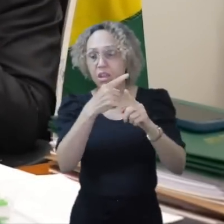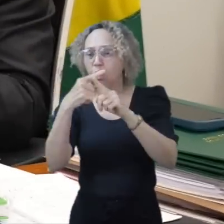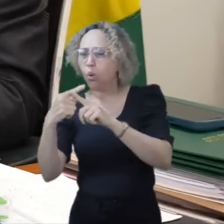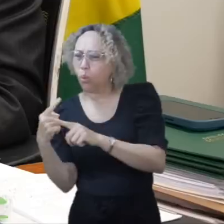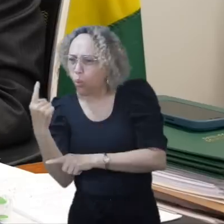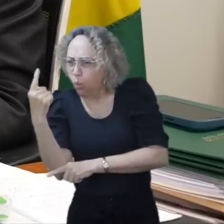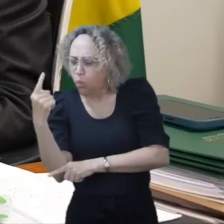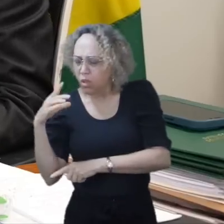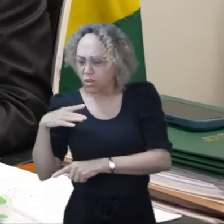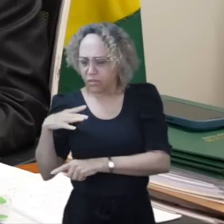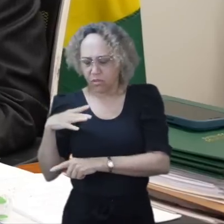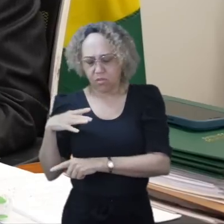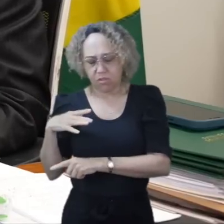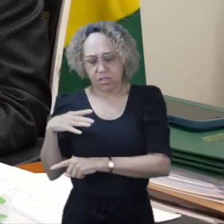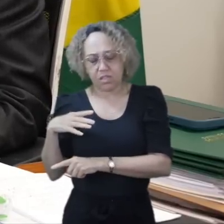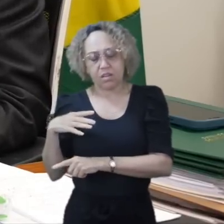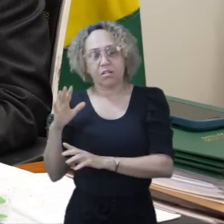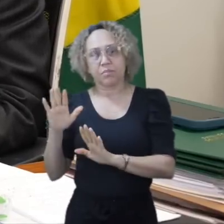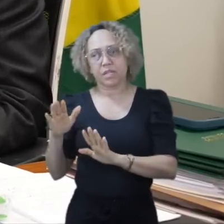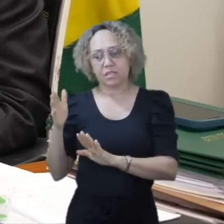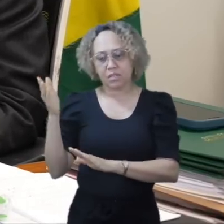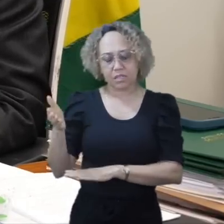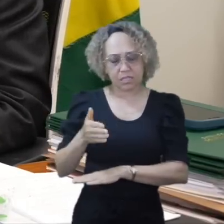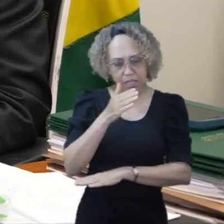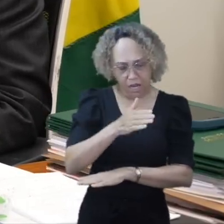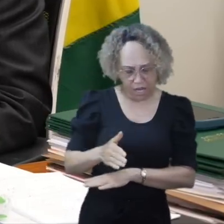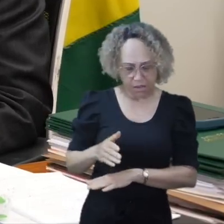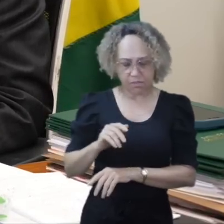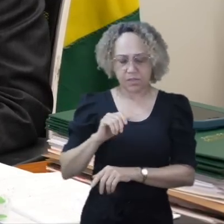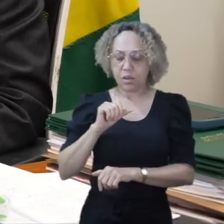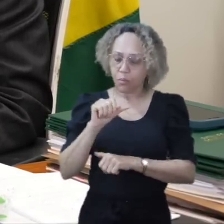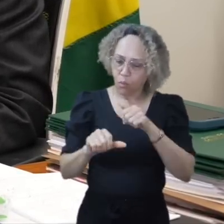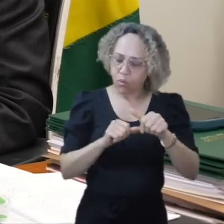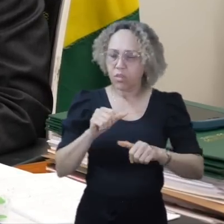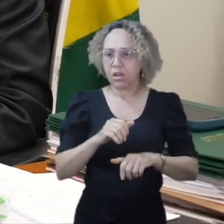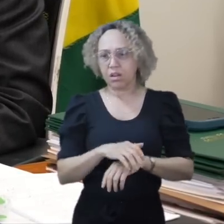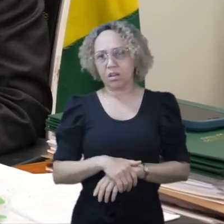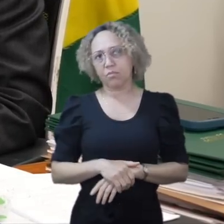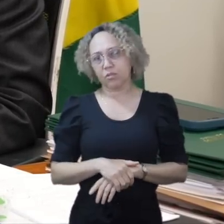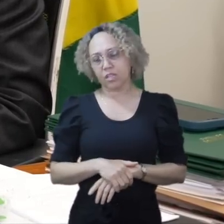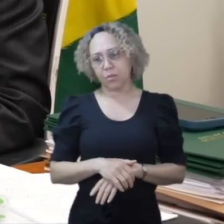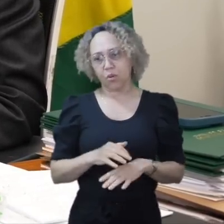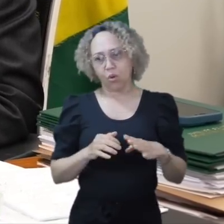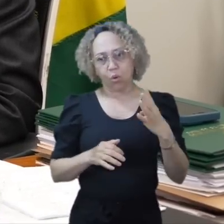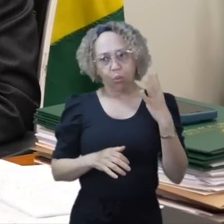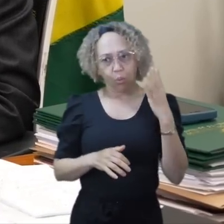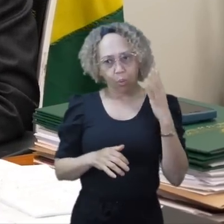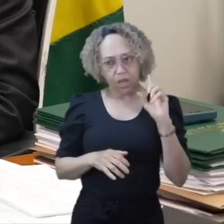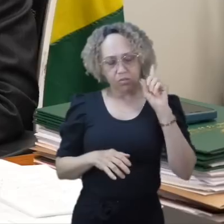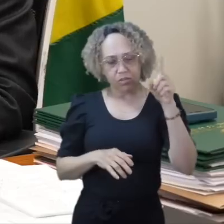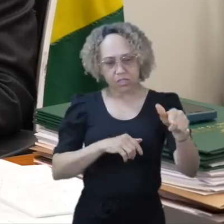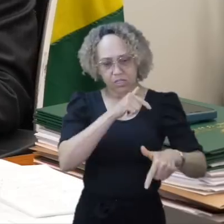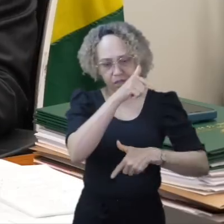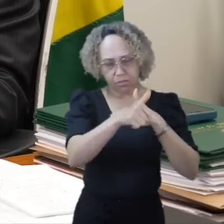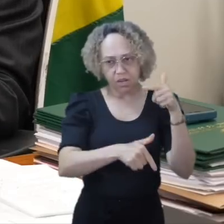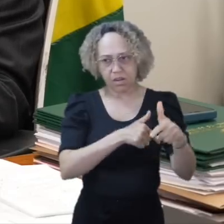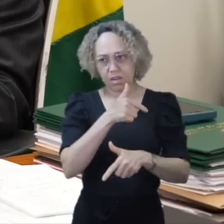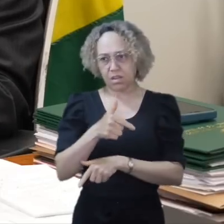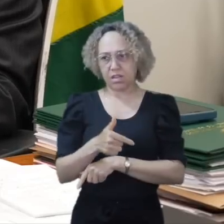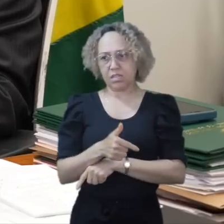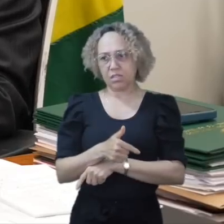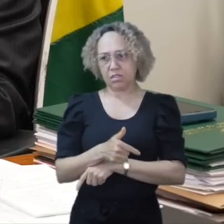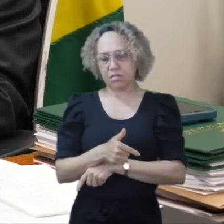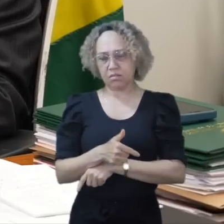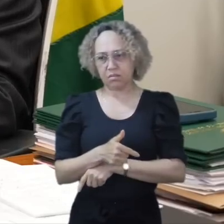debate na Câmara. O que a população, né, o que a classe trabalhadora pode esperar também da escala 6 por 1? Primeiro que